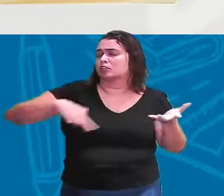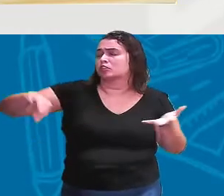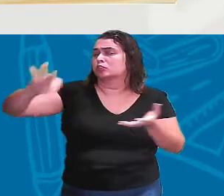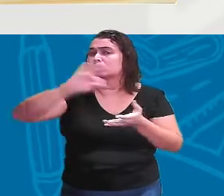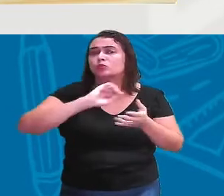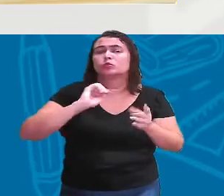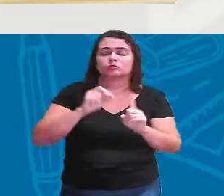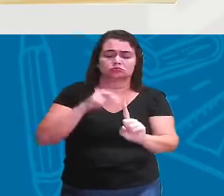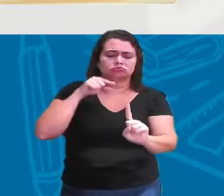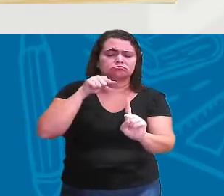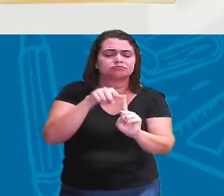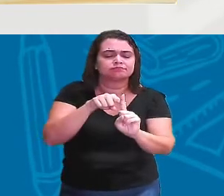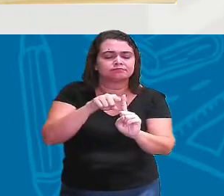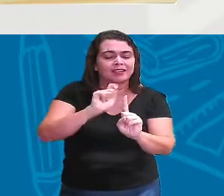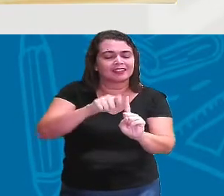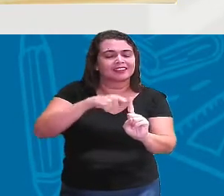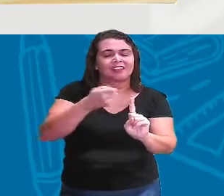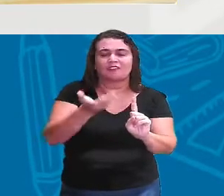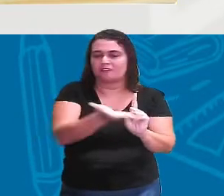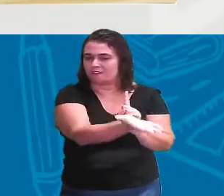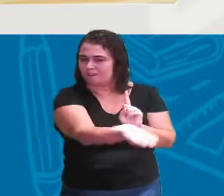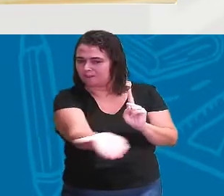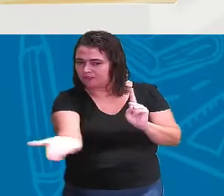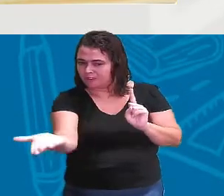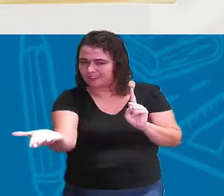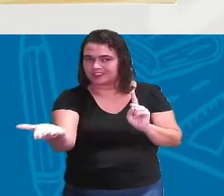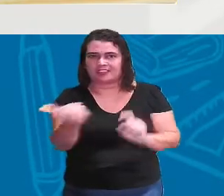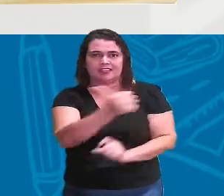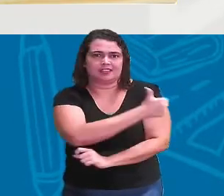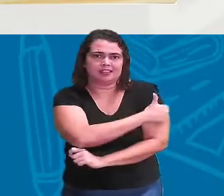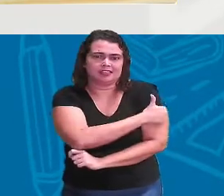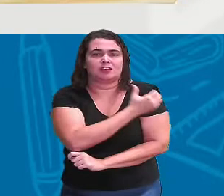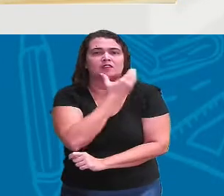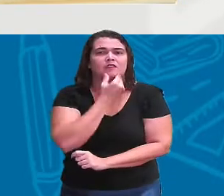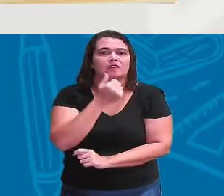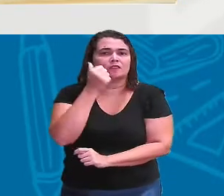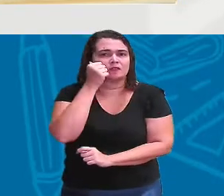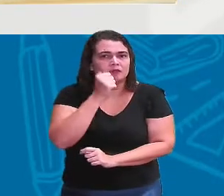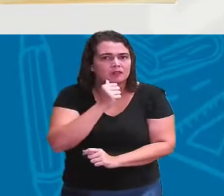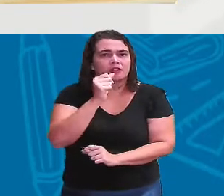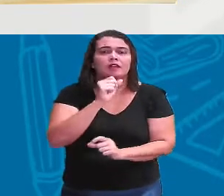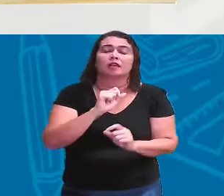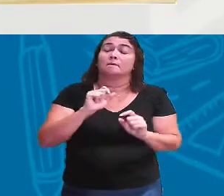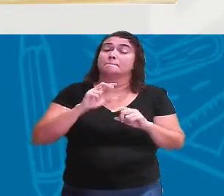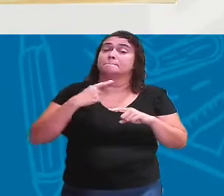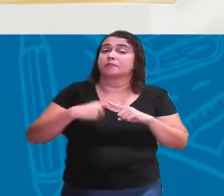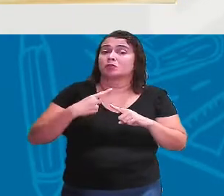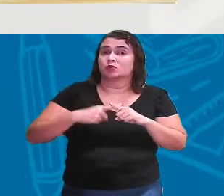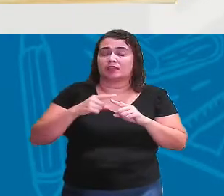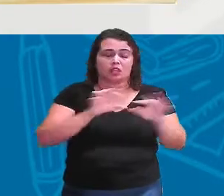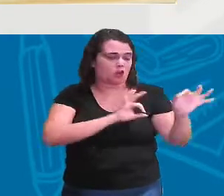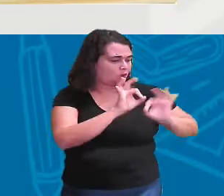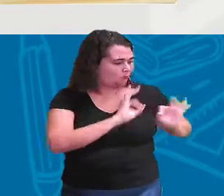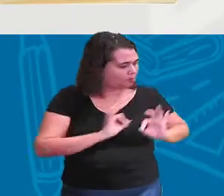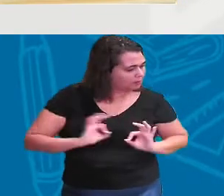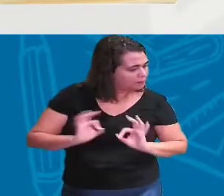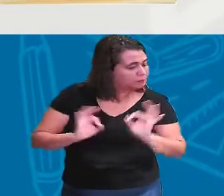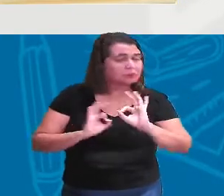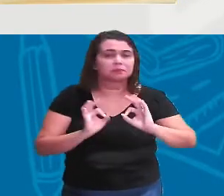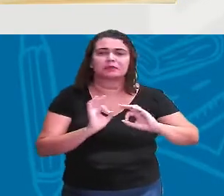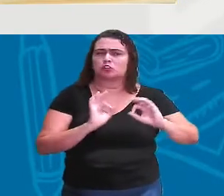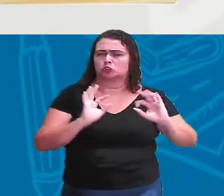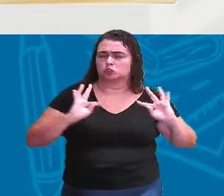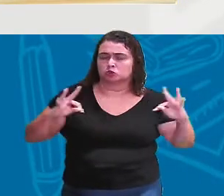é você aluna, é você estudante. Toda a mobilização de energia é para você. Então, a partir de tudo isso que foi dito, eu